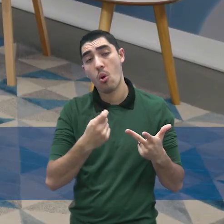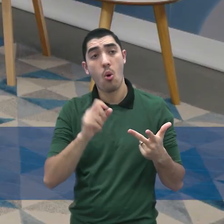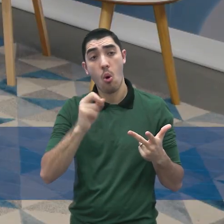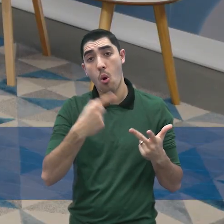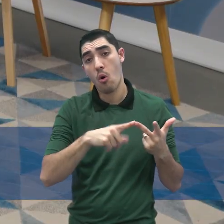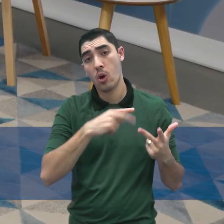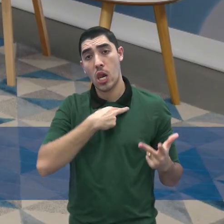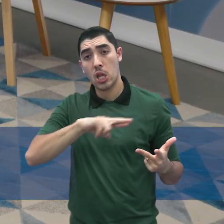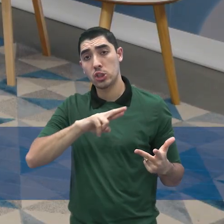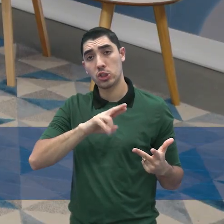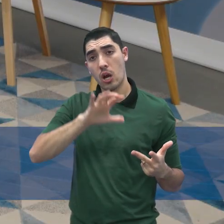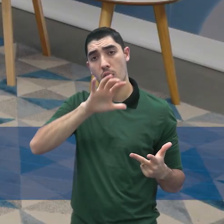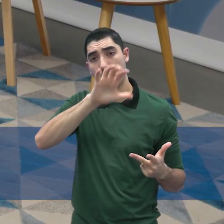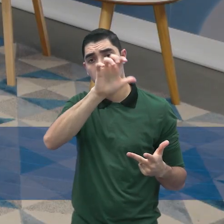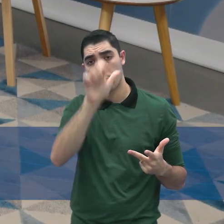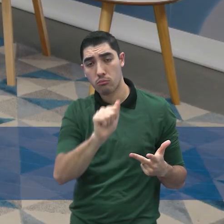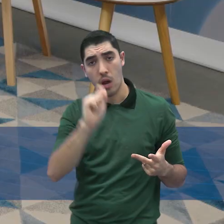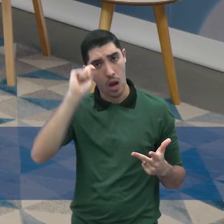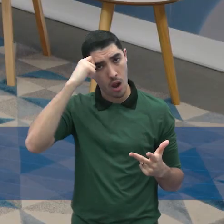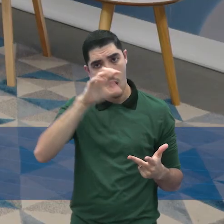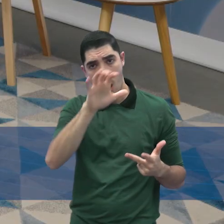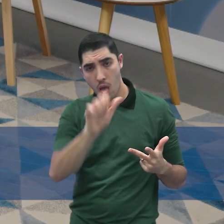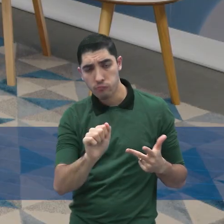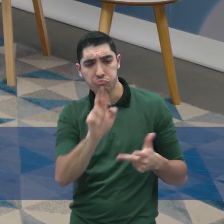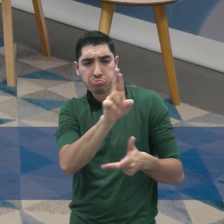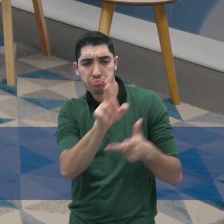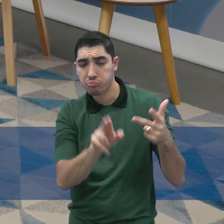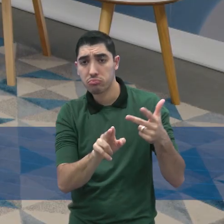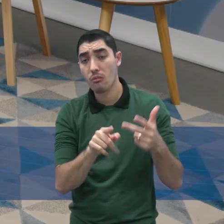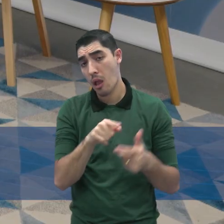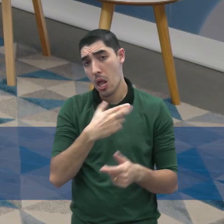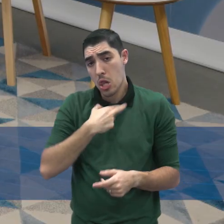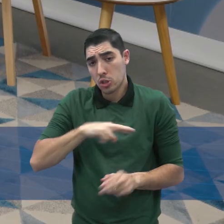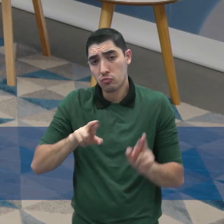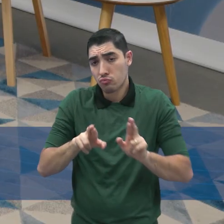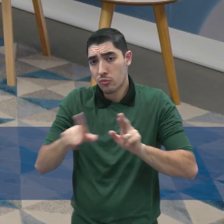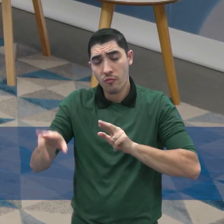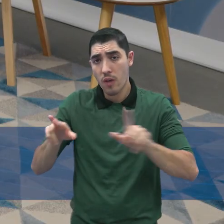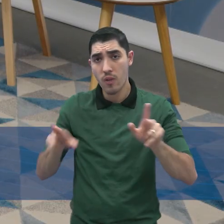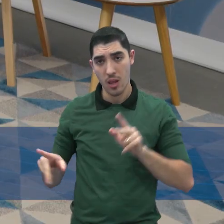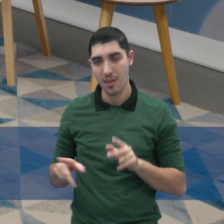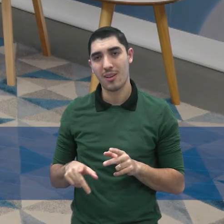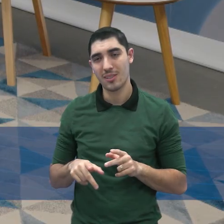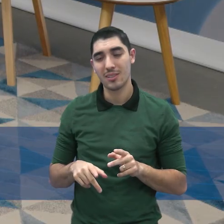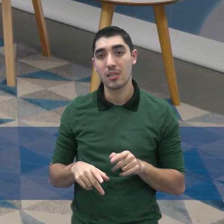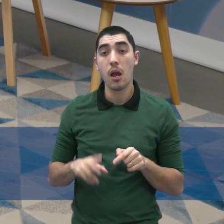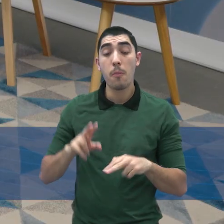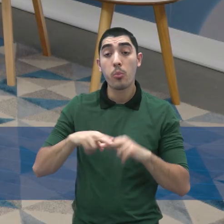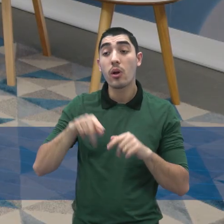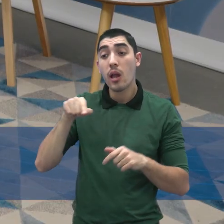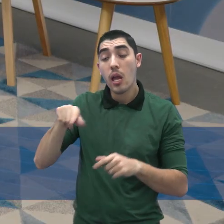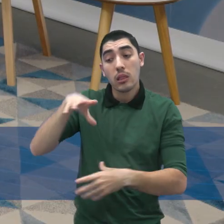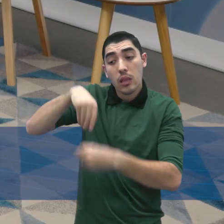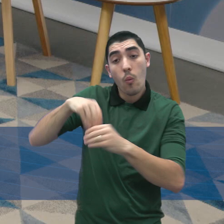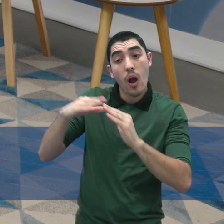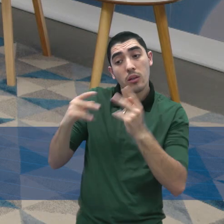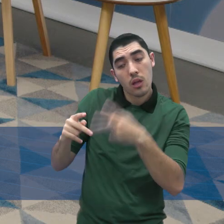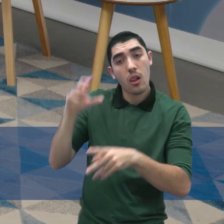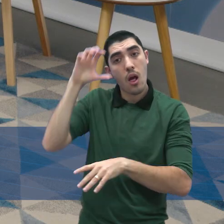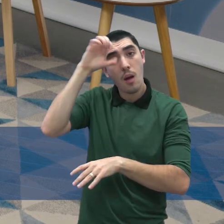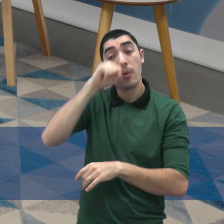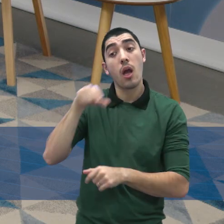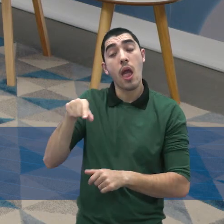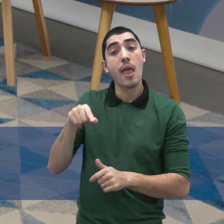matriz africana. Então temos outras diversas religiões, que para ele também é verdade, que ele aprendeu isso dentro de casa. Então temos valores